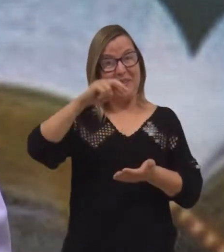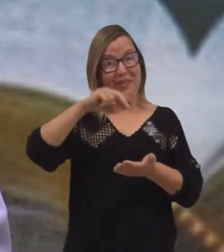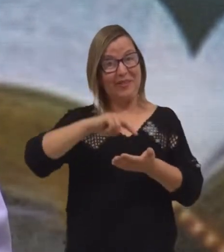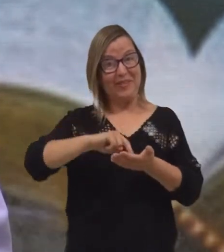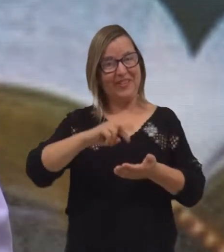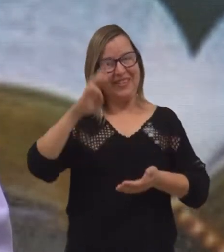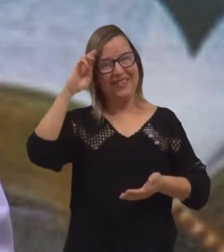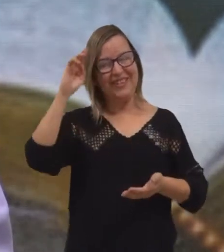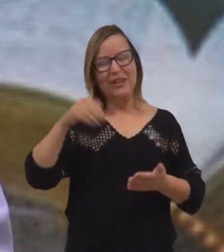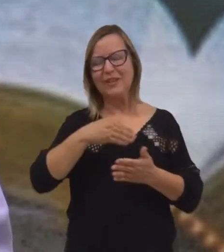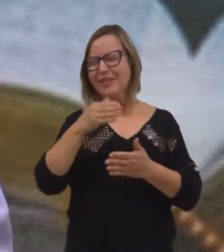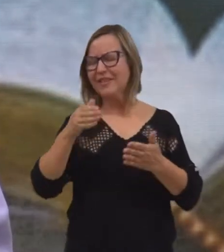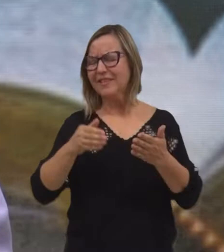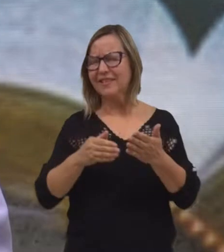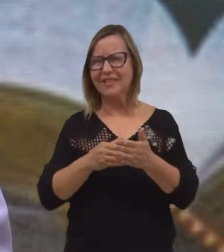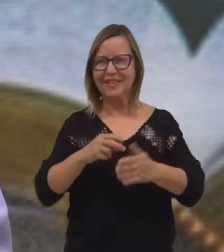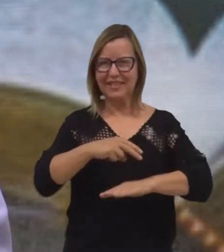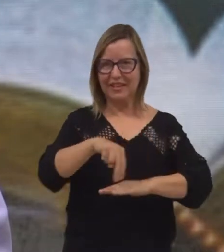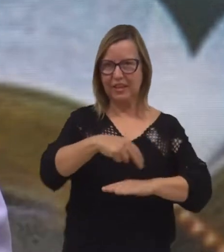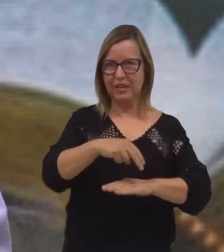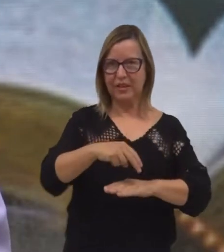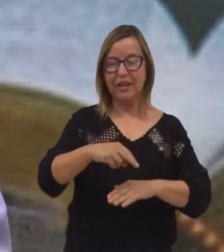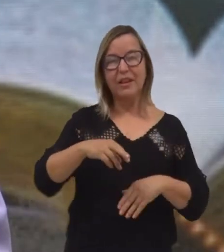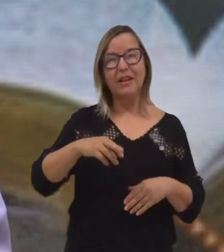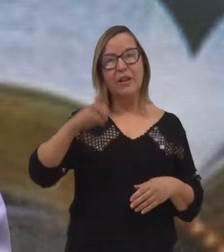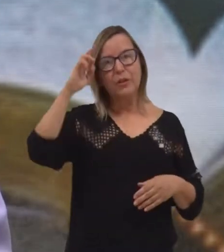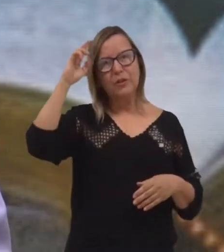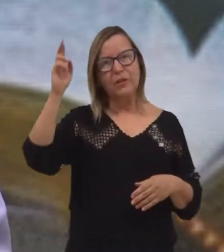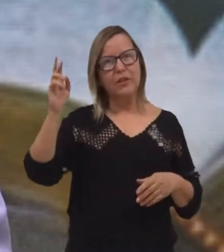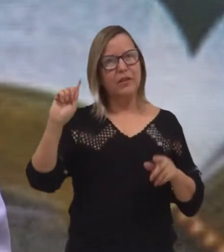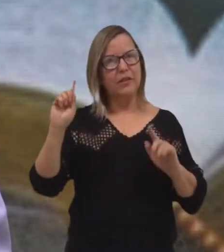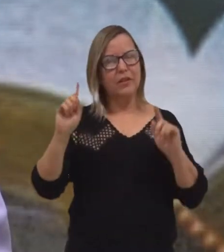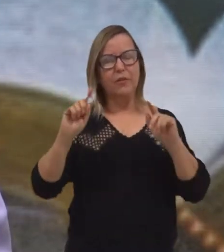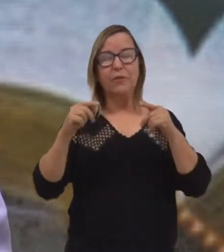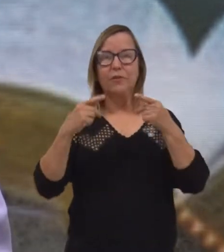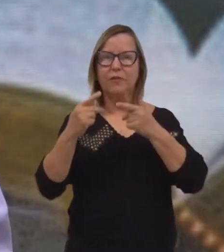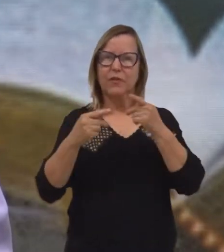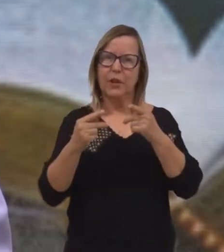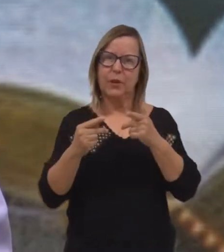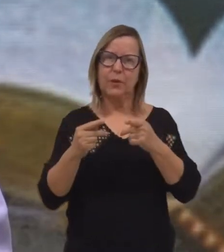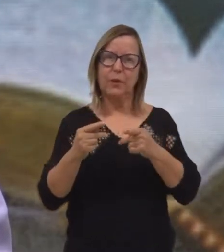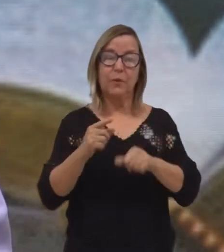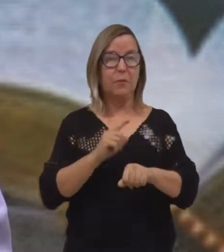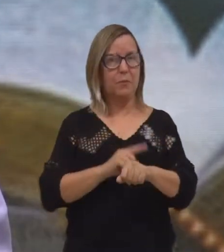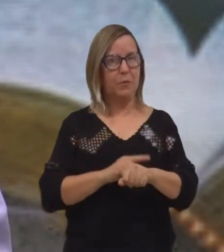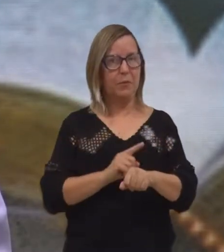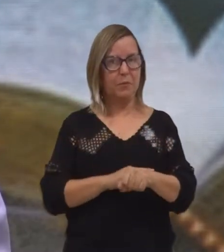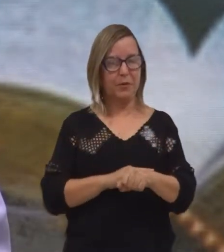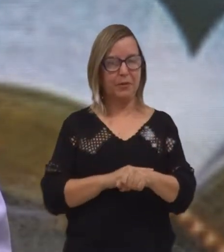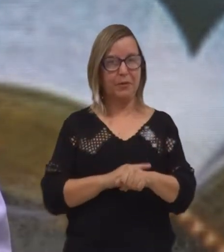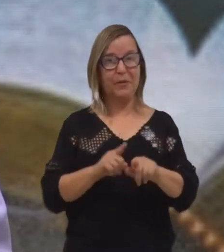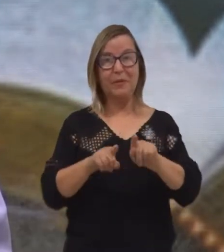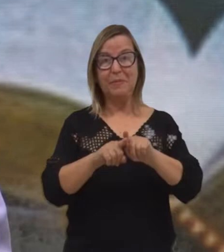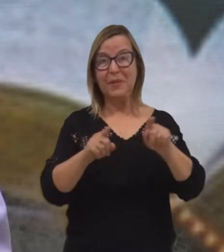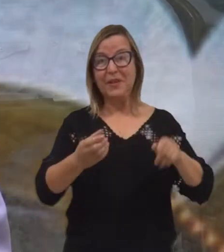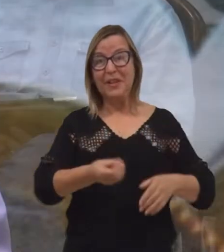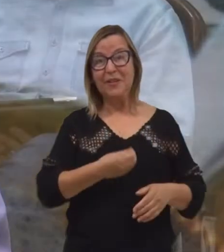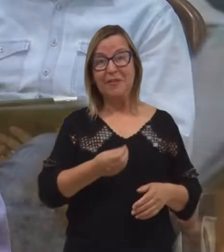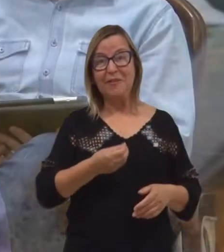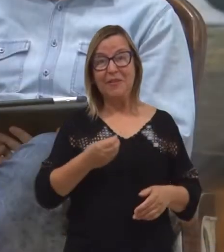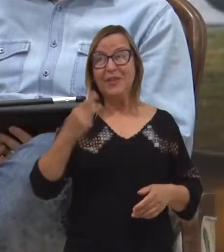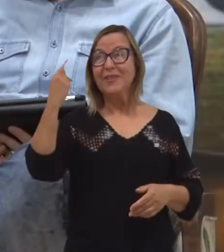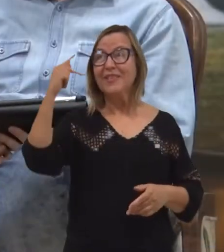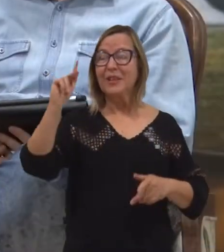as terras, o Senhor não está estabelecendo um momento para isso, mas que a vida do seu povo seja